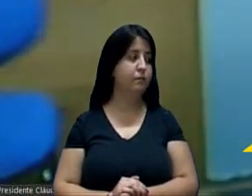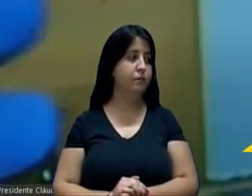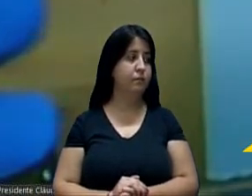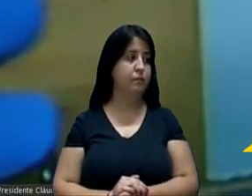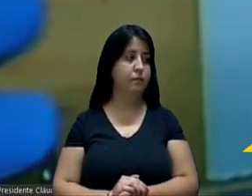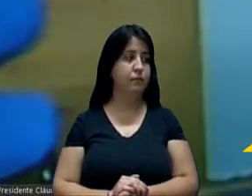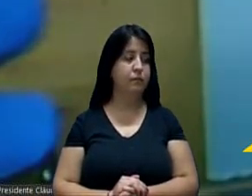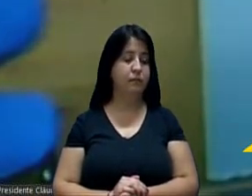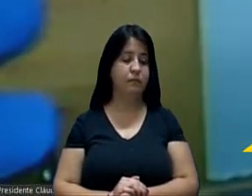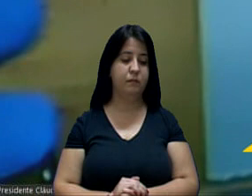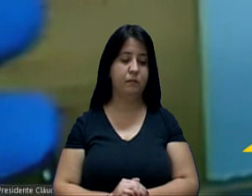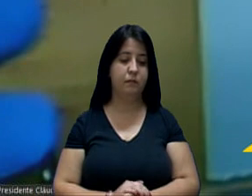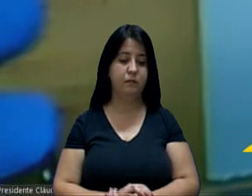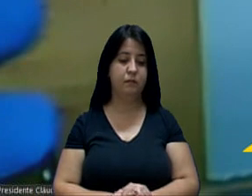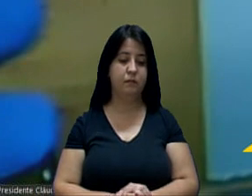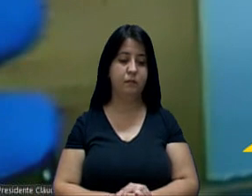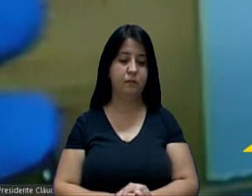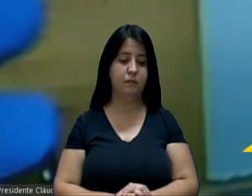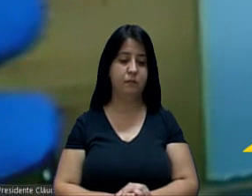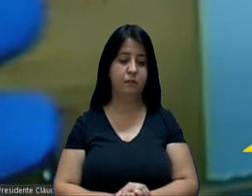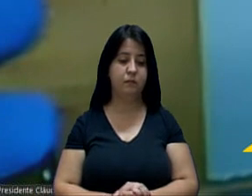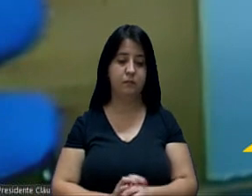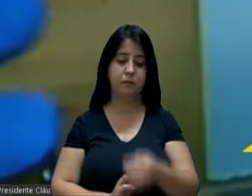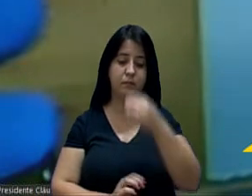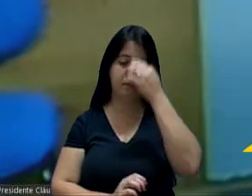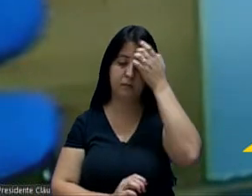Sim. Só que tem que votar a emenda, o parecer da emenda.